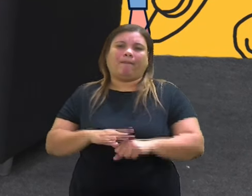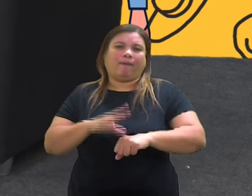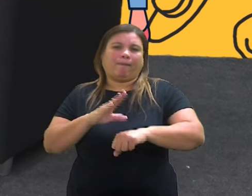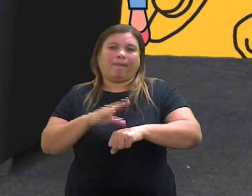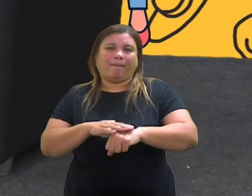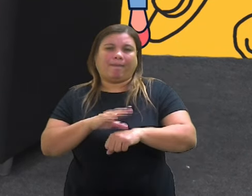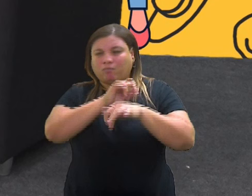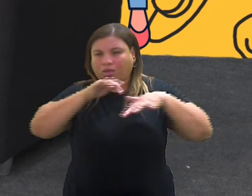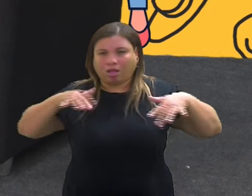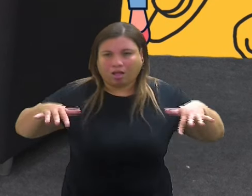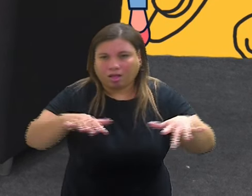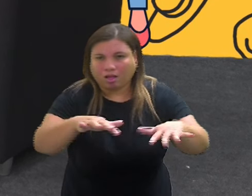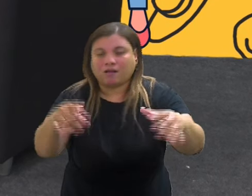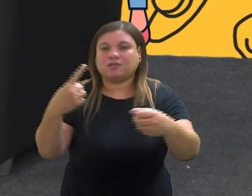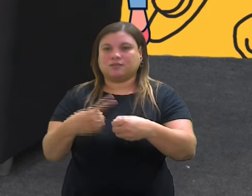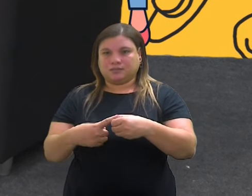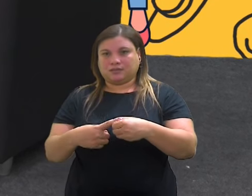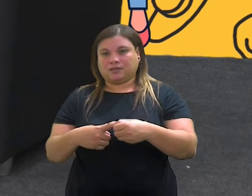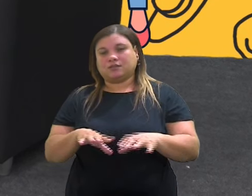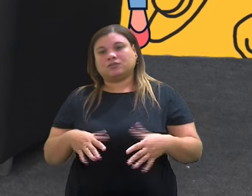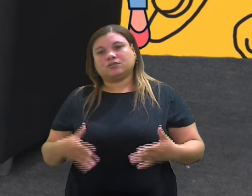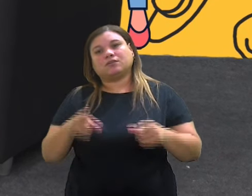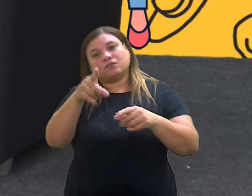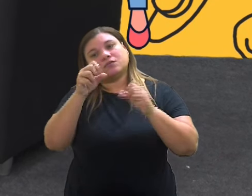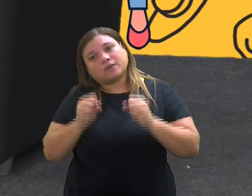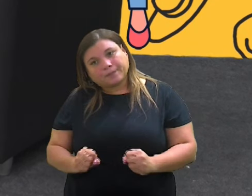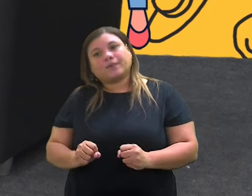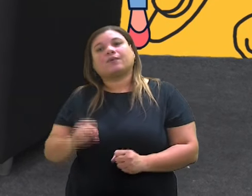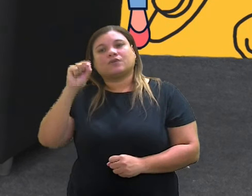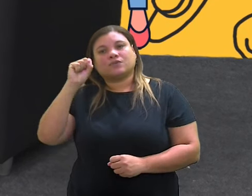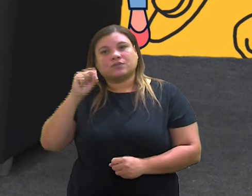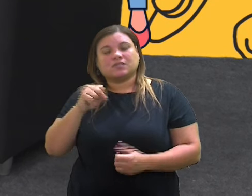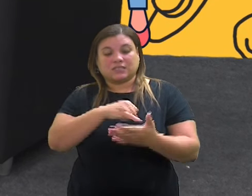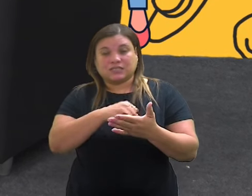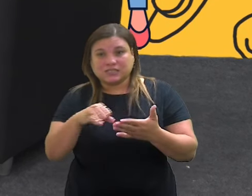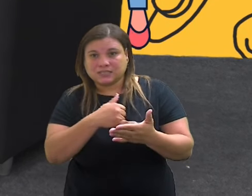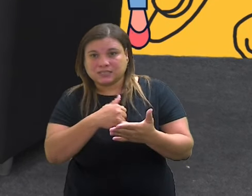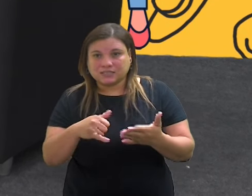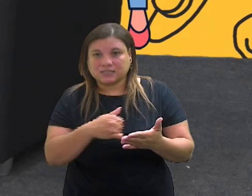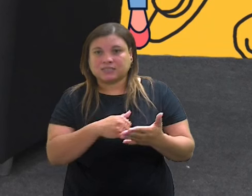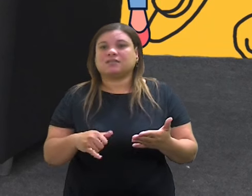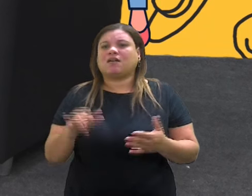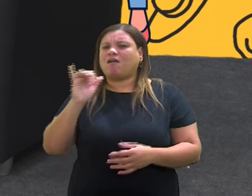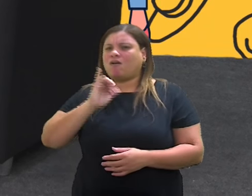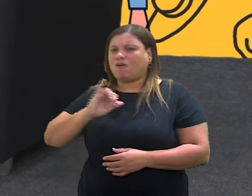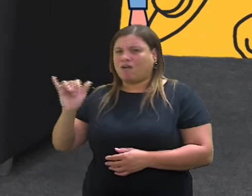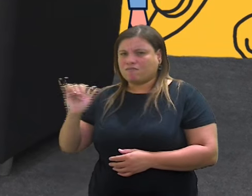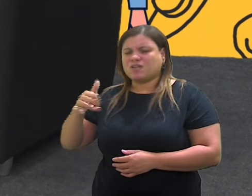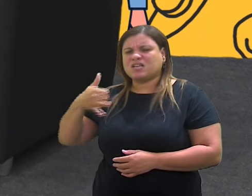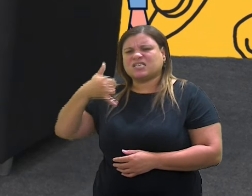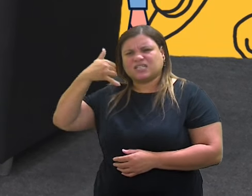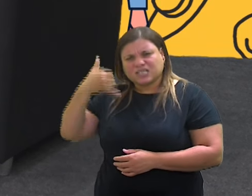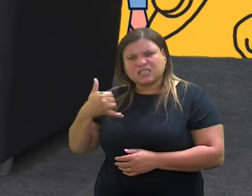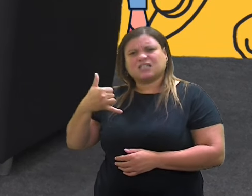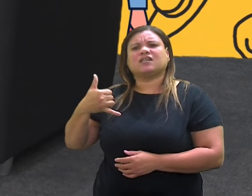fazer o cadastro, tem um link lá do Castramóvel. Então você pode fazer o cadastro e dentro de alguns dias a equipe entrará em contato para